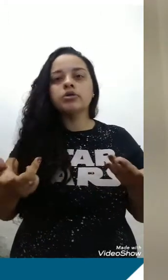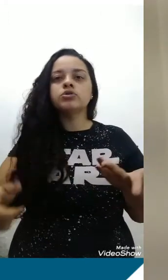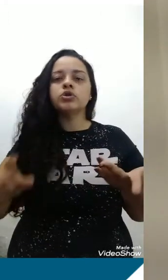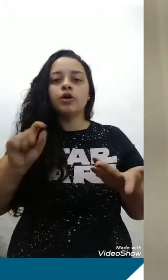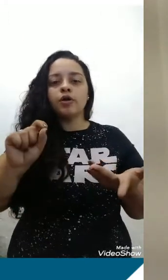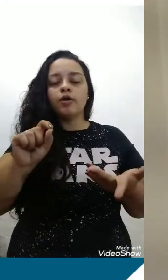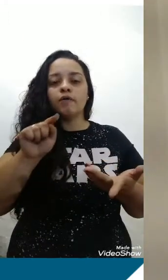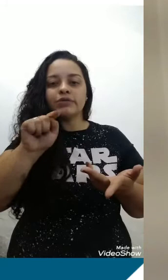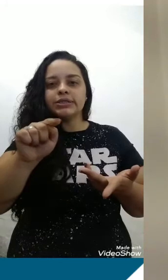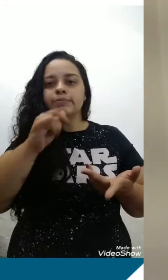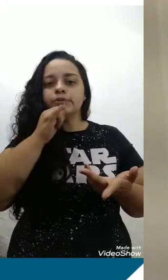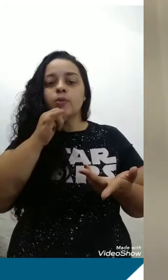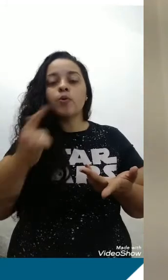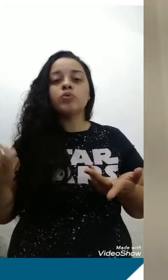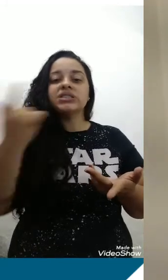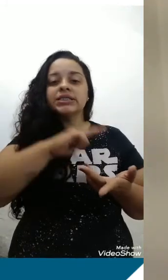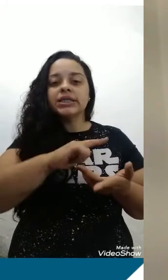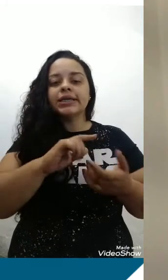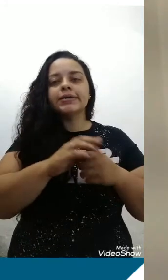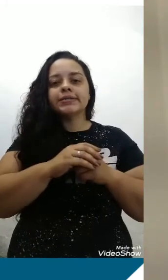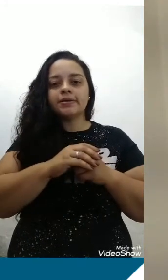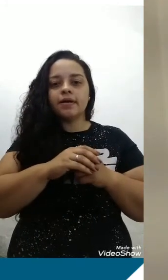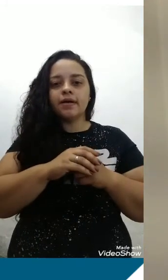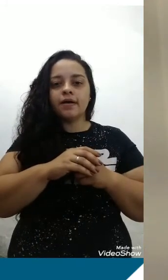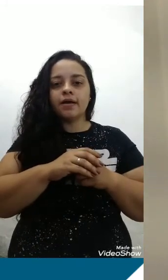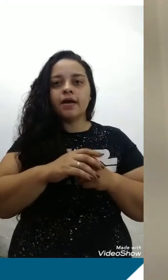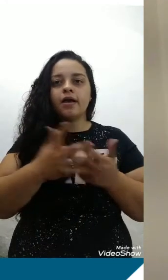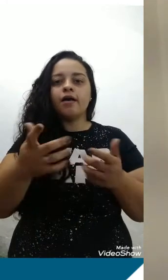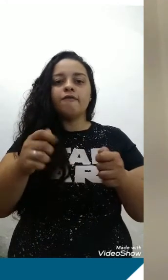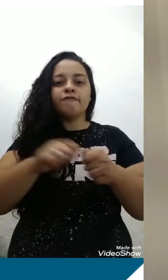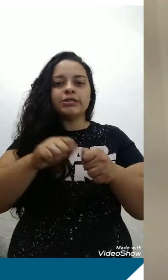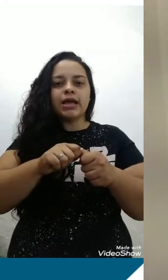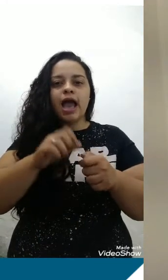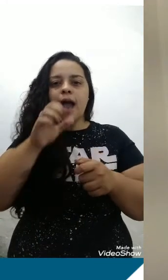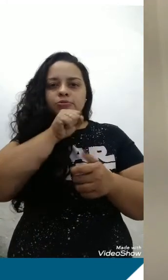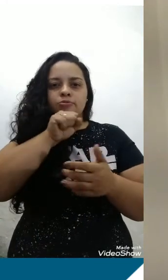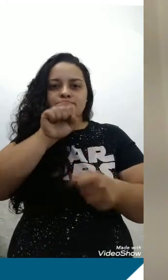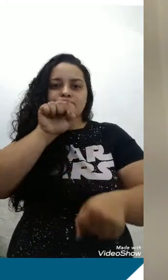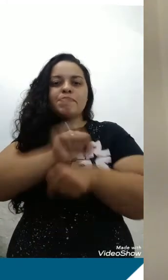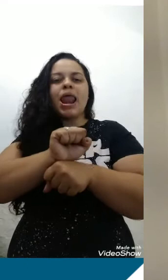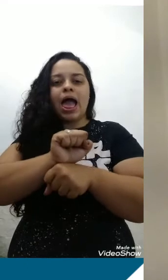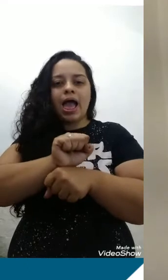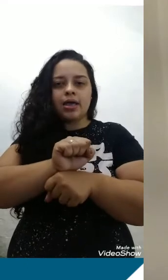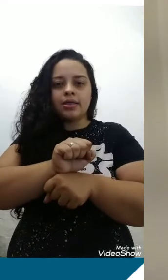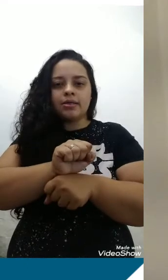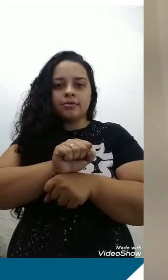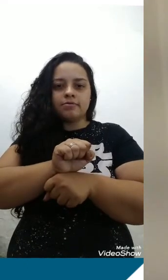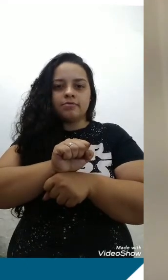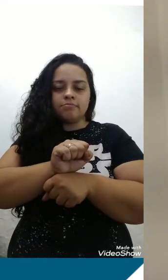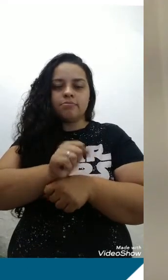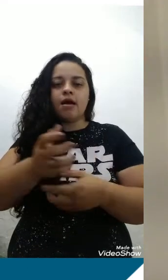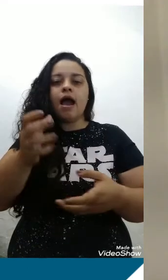dificuldade de você conseguir efetuar uma frenagem, por